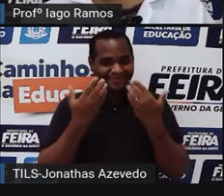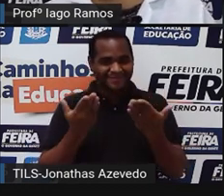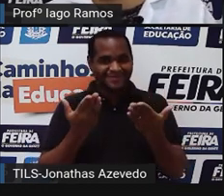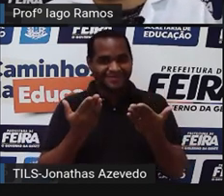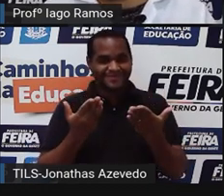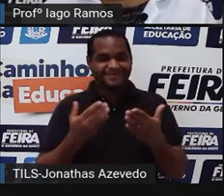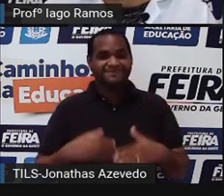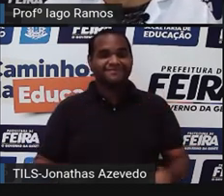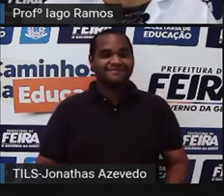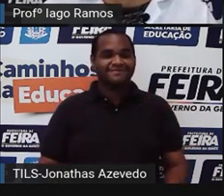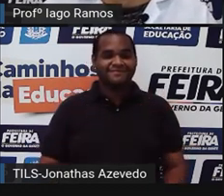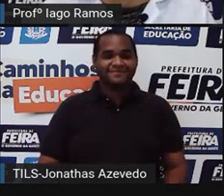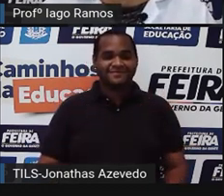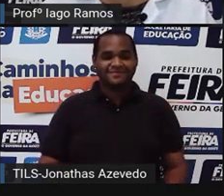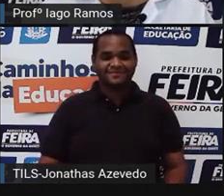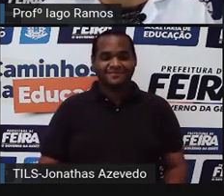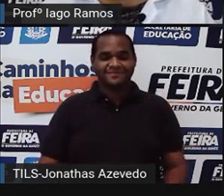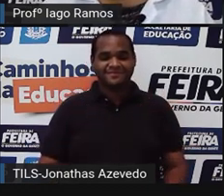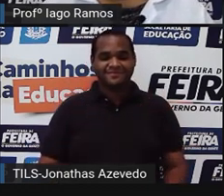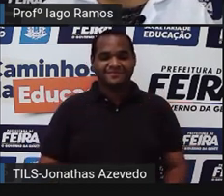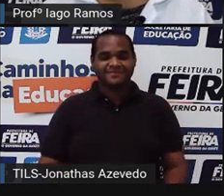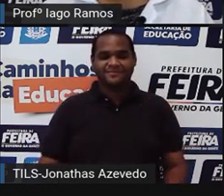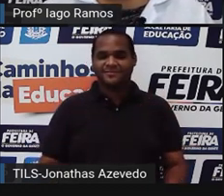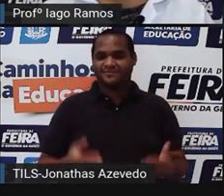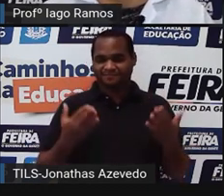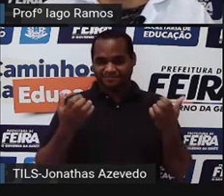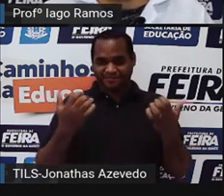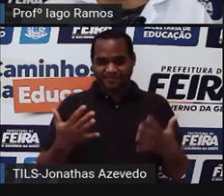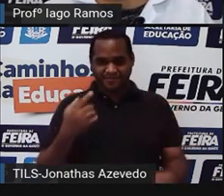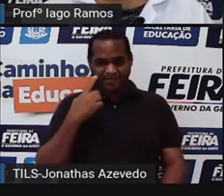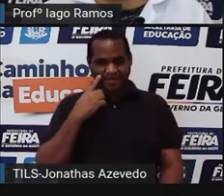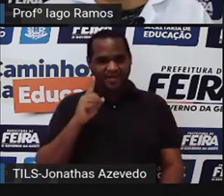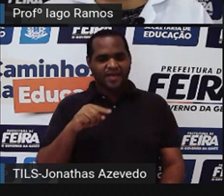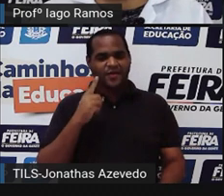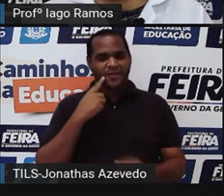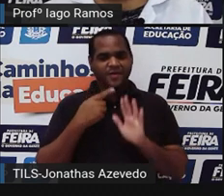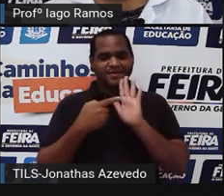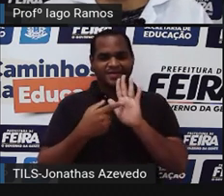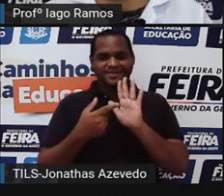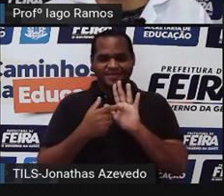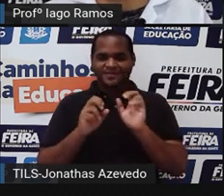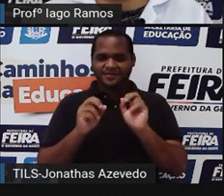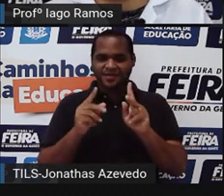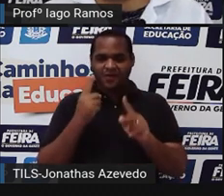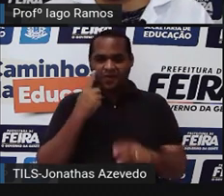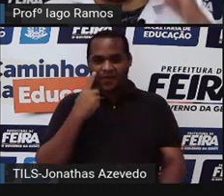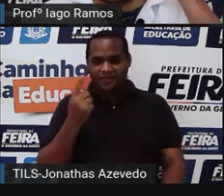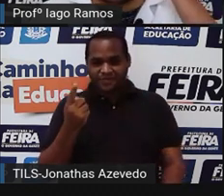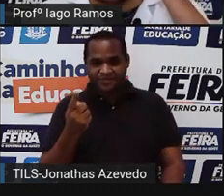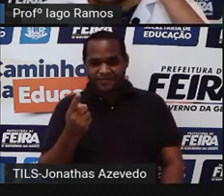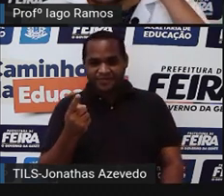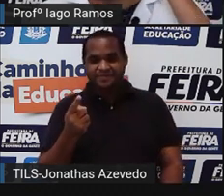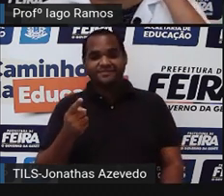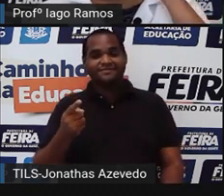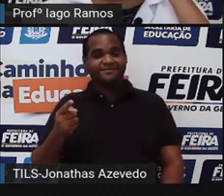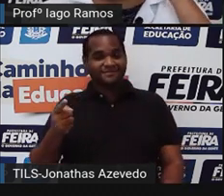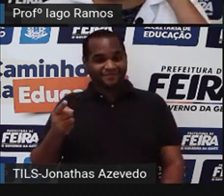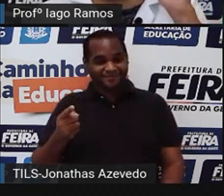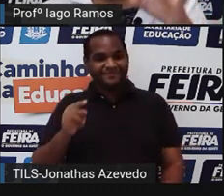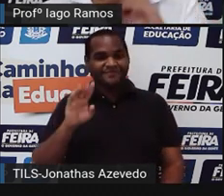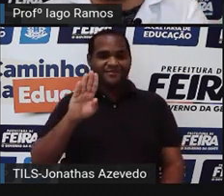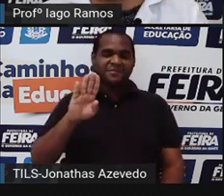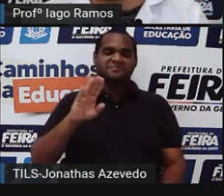Vamos lá, eu acho que eu já vou mostrar, tá bom? vem aqui comigo, olha só. É a letra